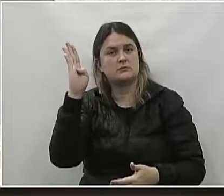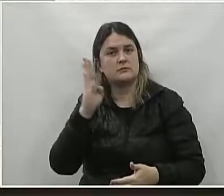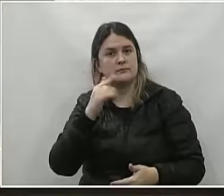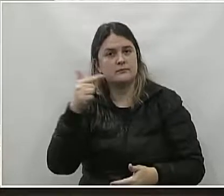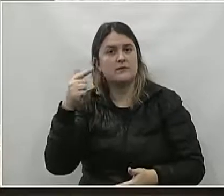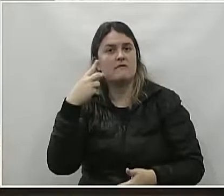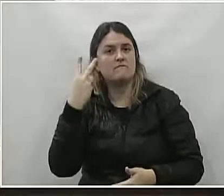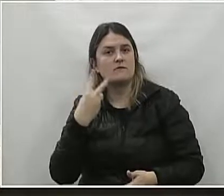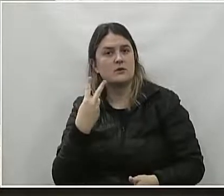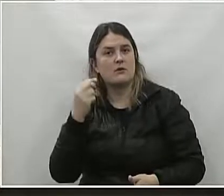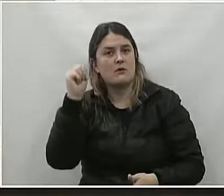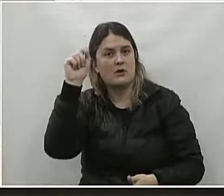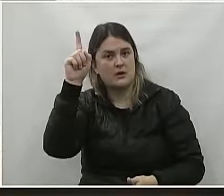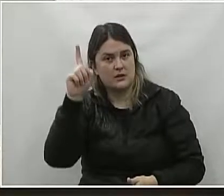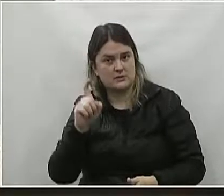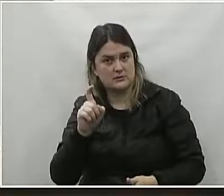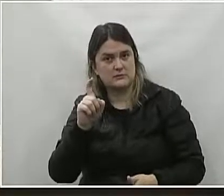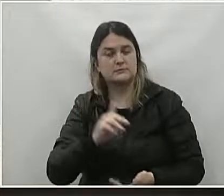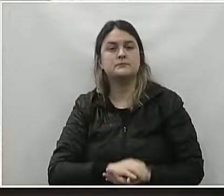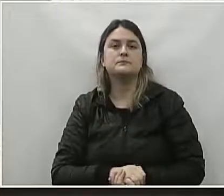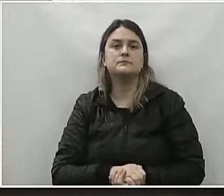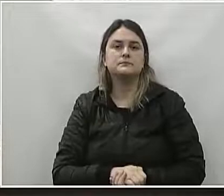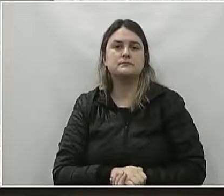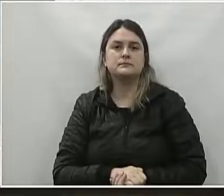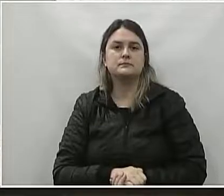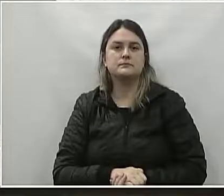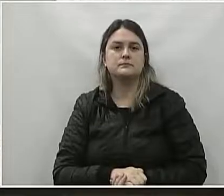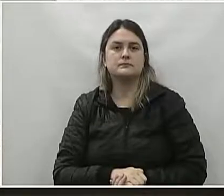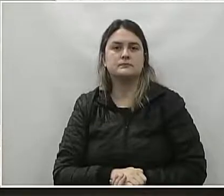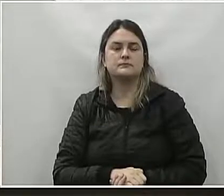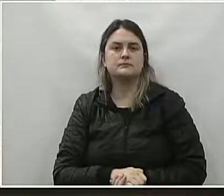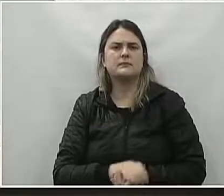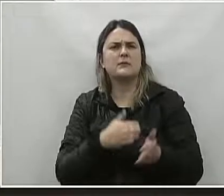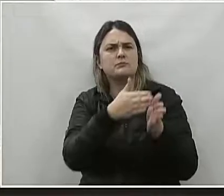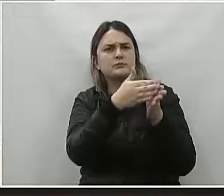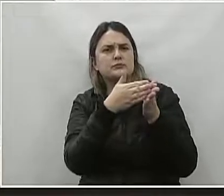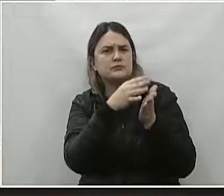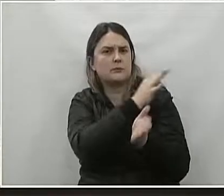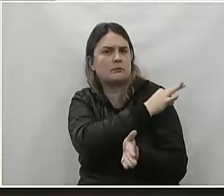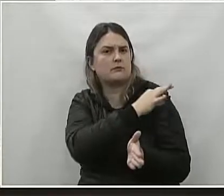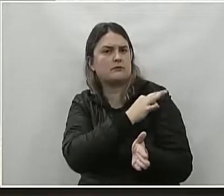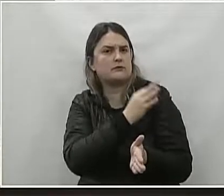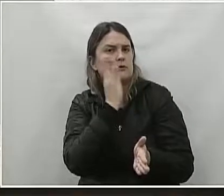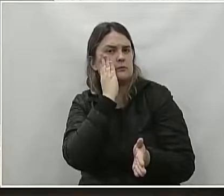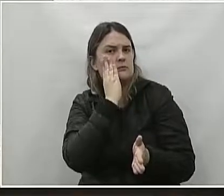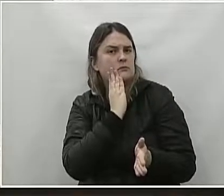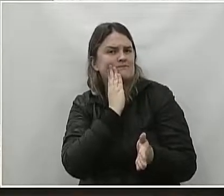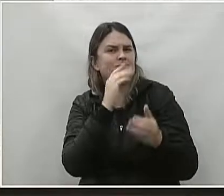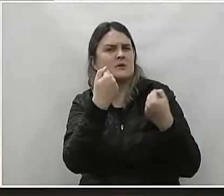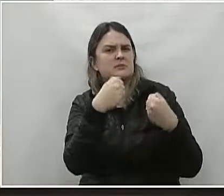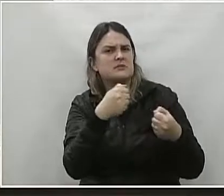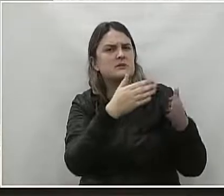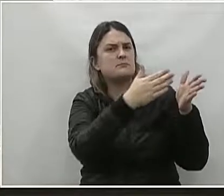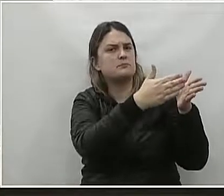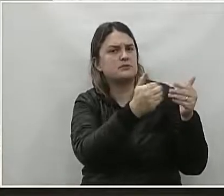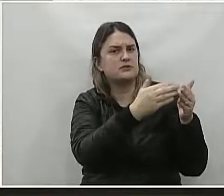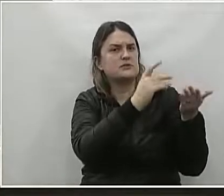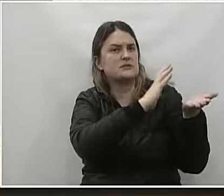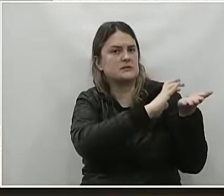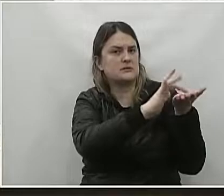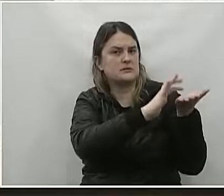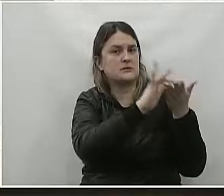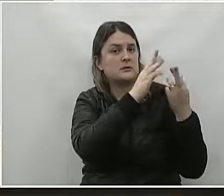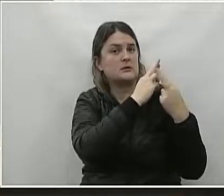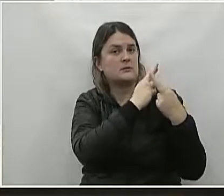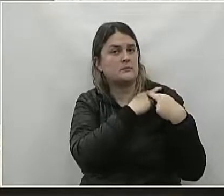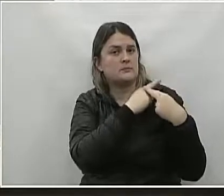2022, do vereador Alex de Anastácio. Ao senhor prefeito municipal para que determine a secretaria